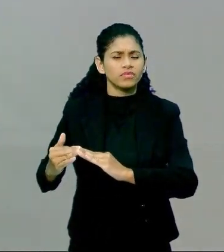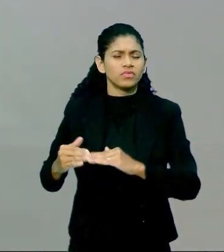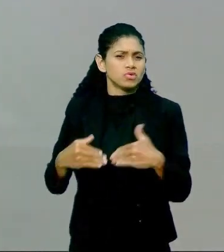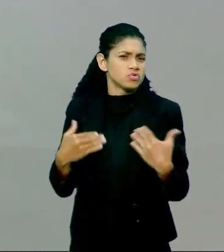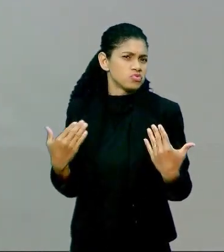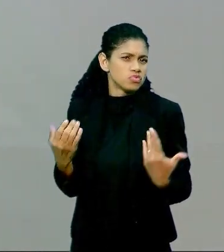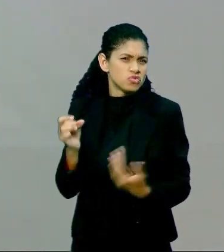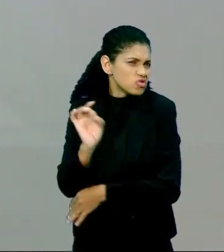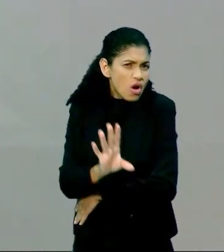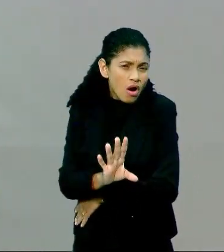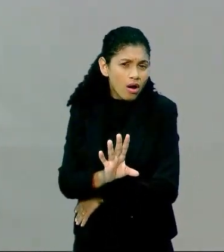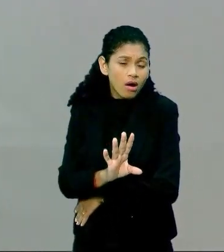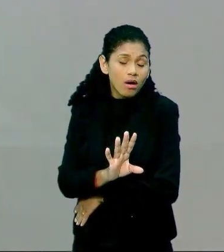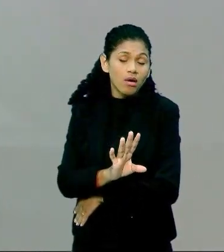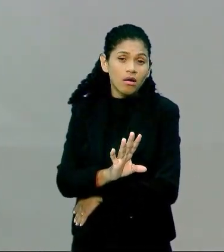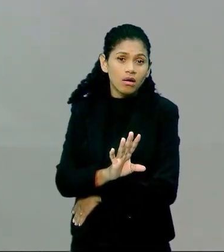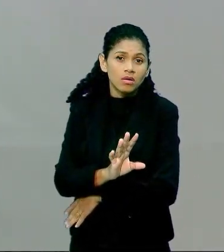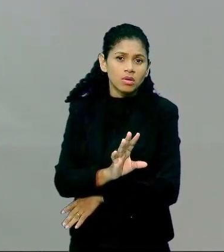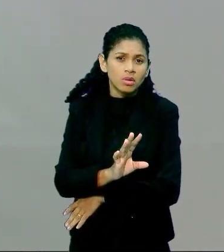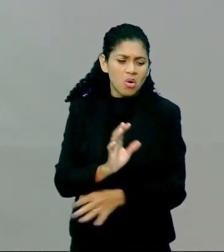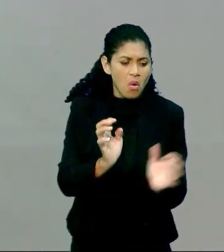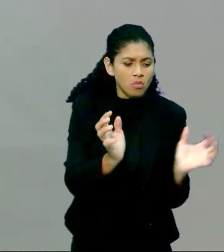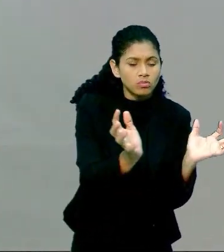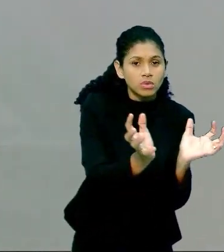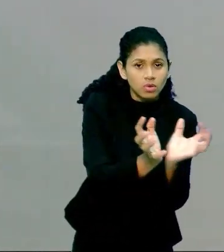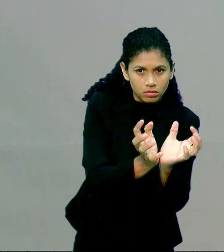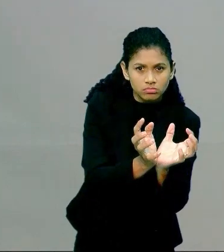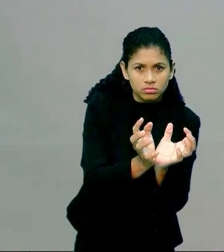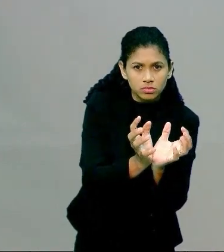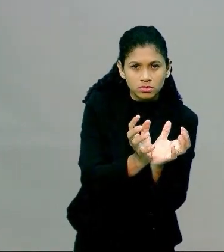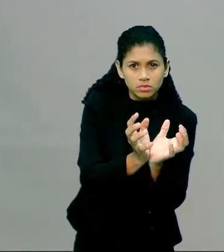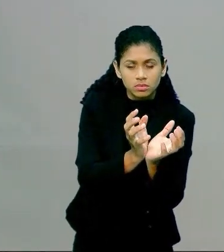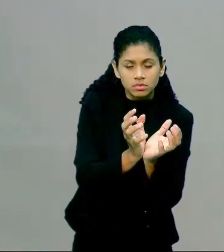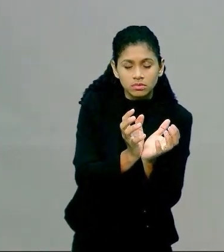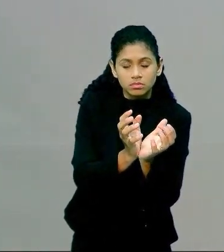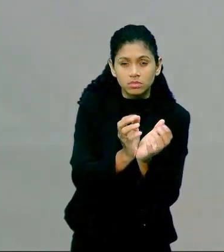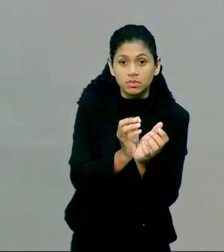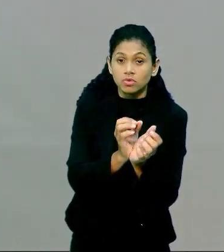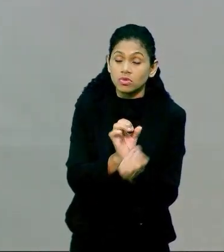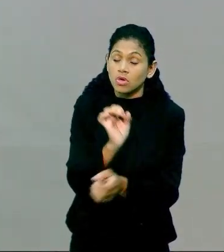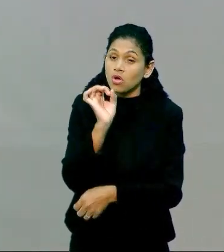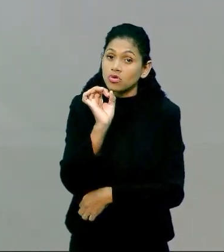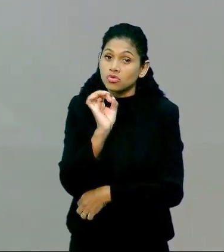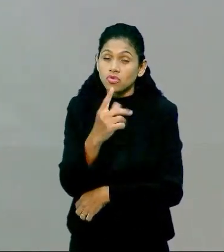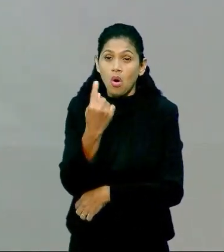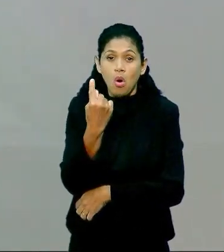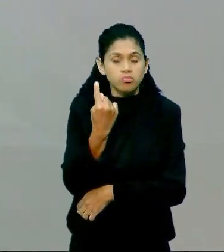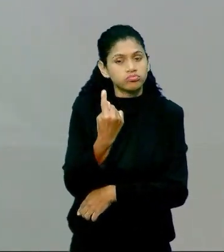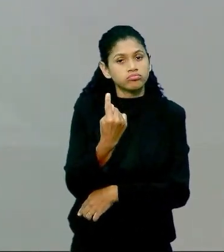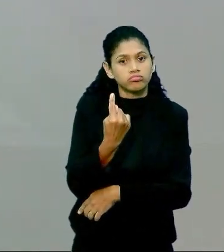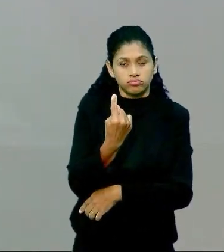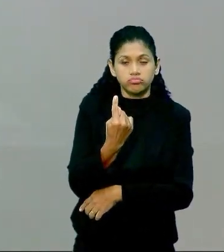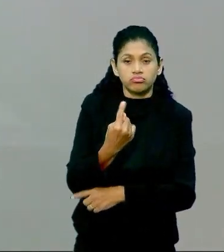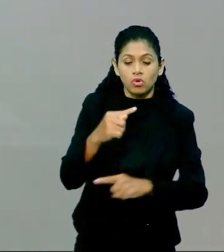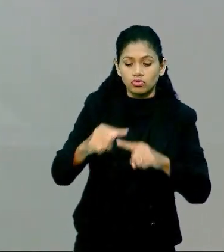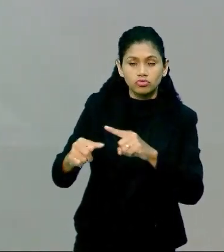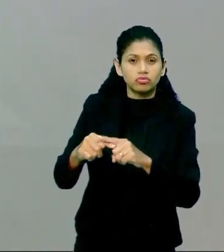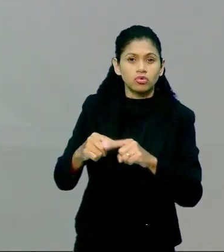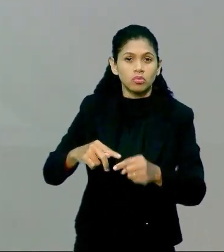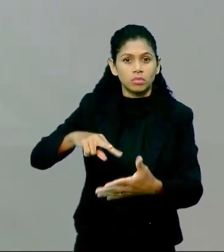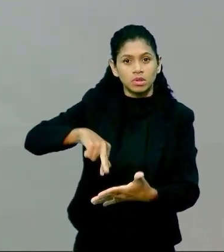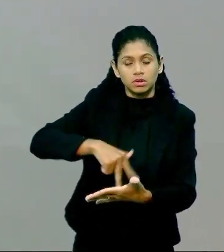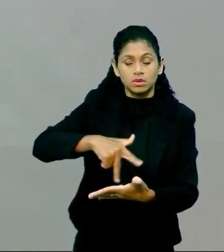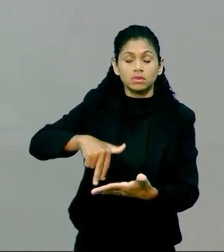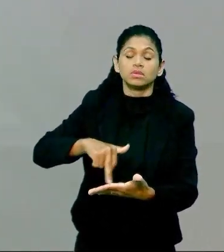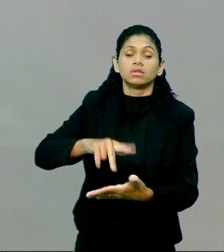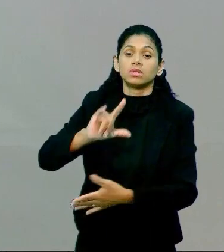e efetivo do que seria uma comunidade? Então vejam que não é apenas um instrumento de dança, é toda uma identidade,